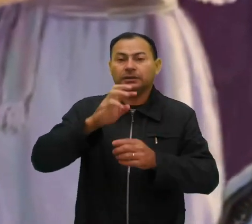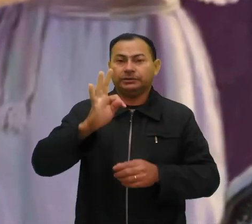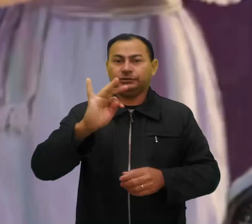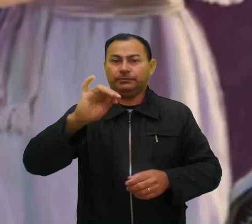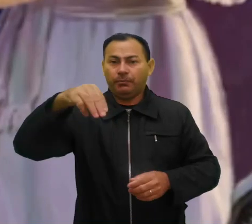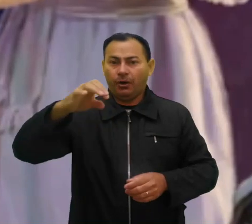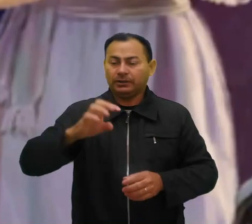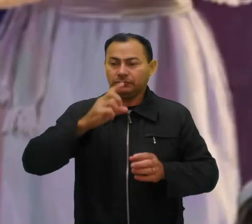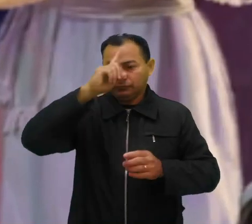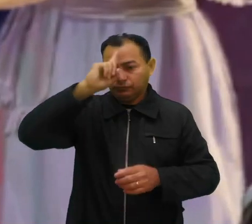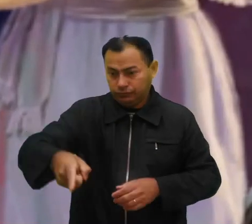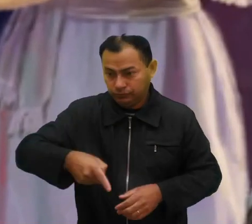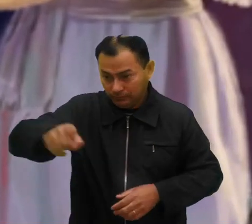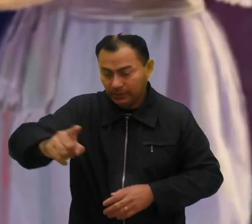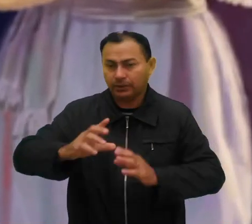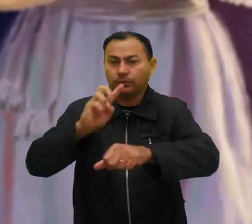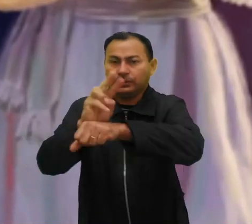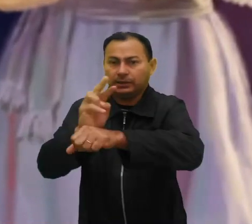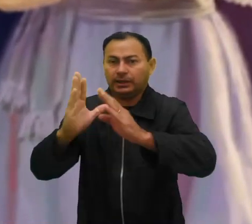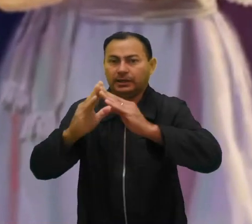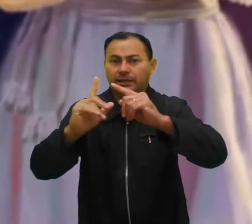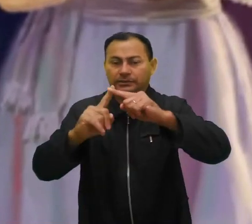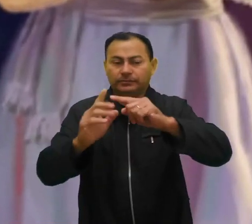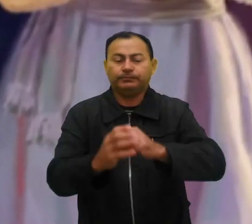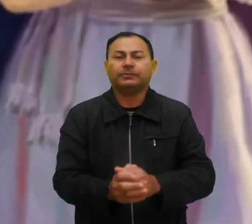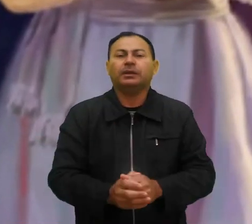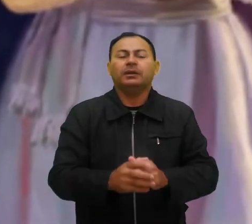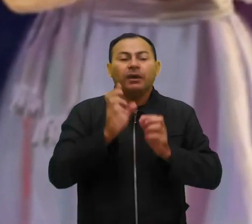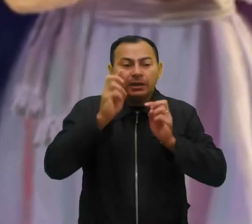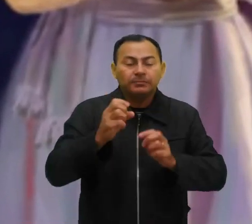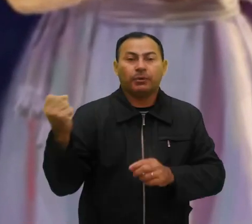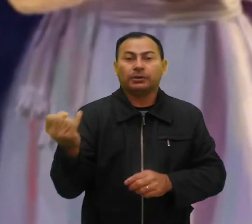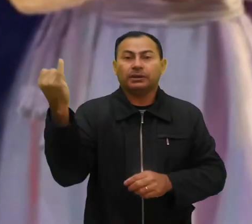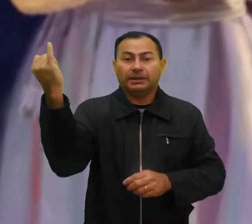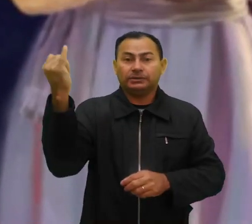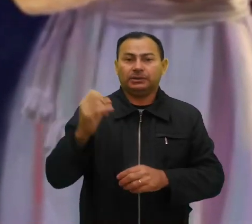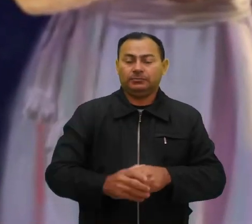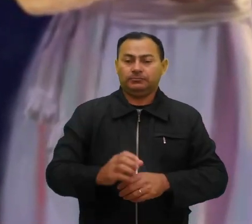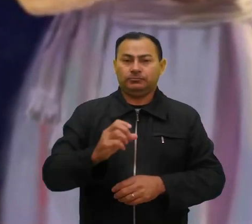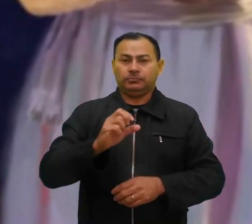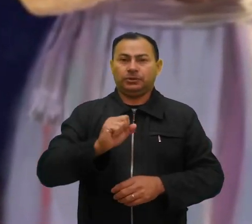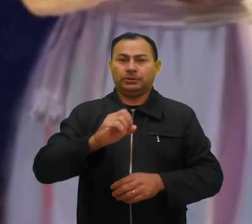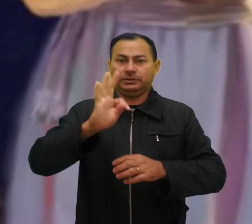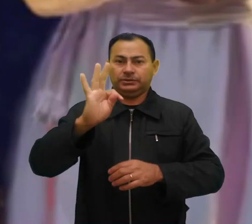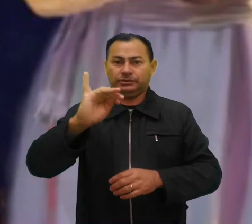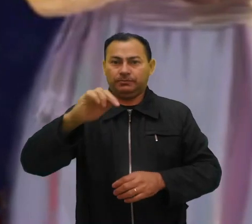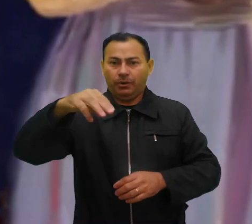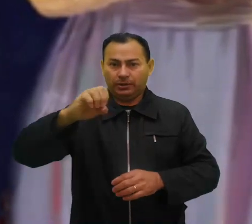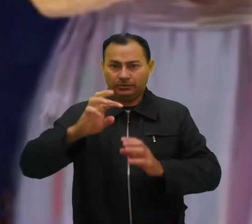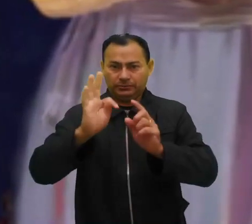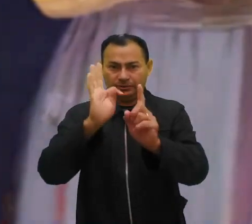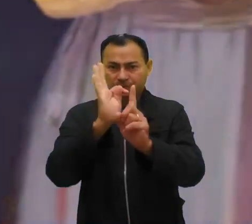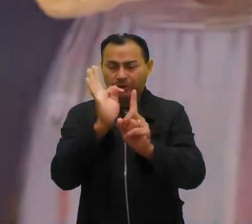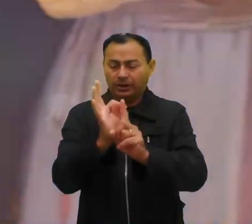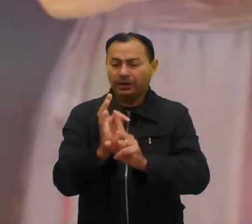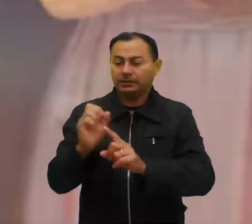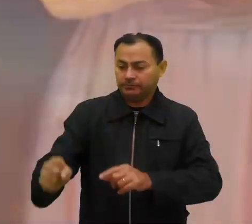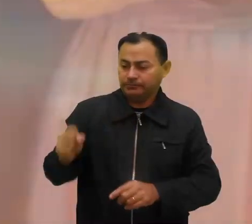igreja. É interessante observar que a igreja pastoreada por Timóteo tivesse que ouvir essa repreensão,